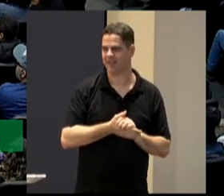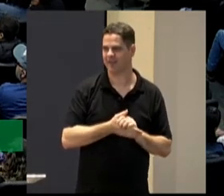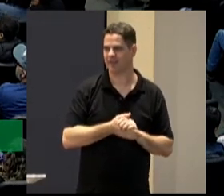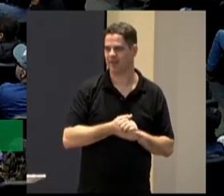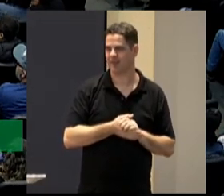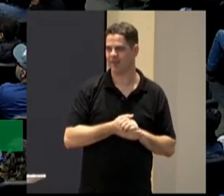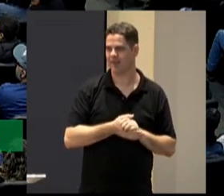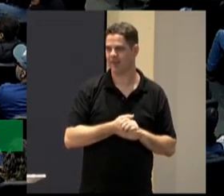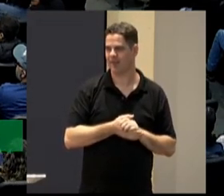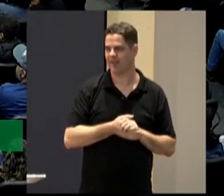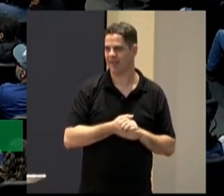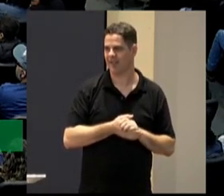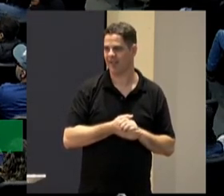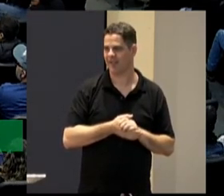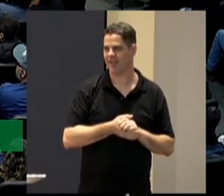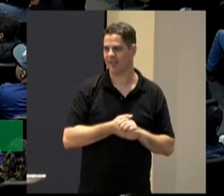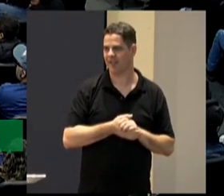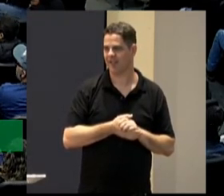Peraí.